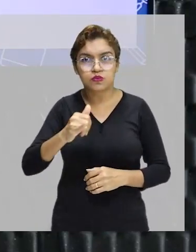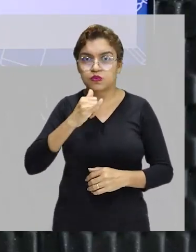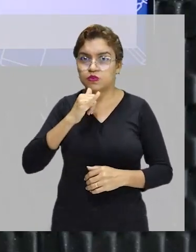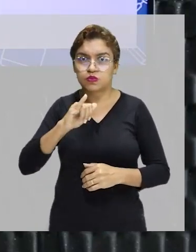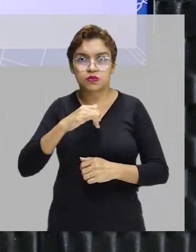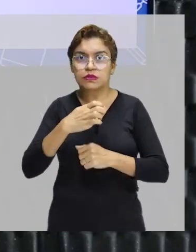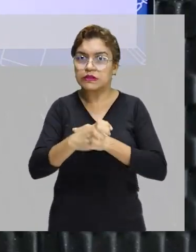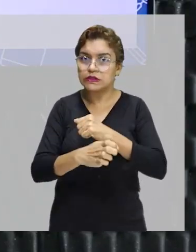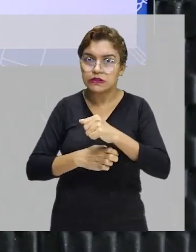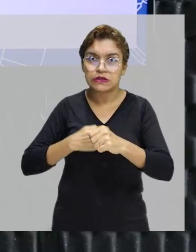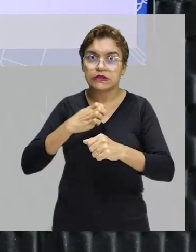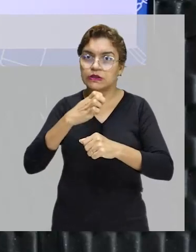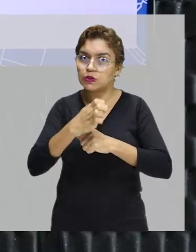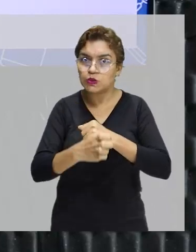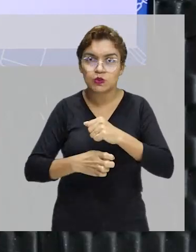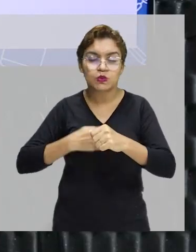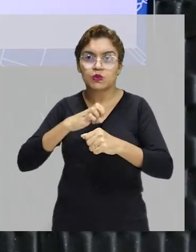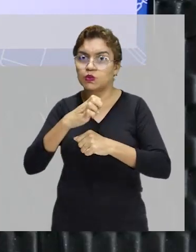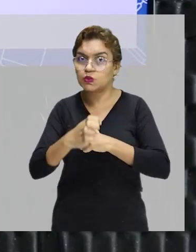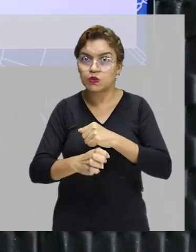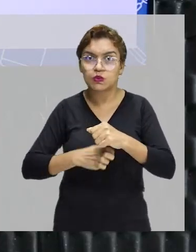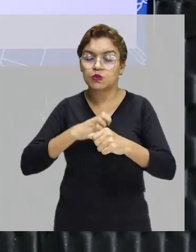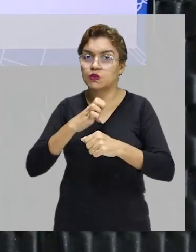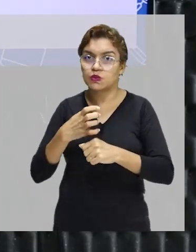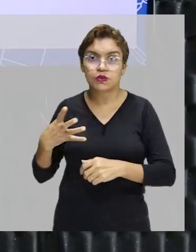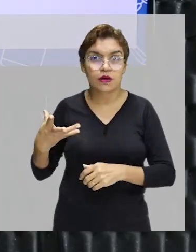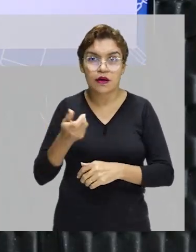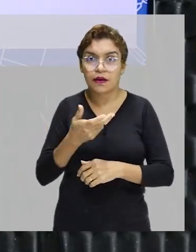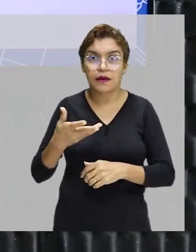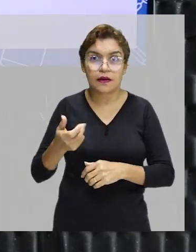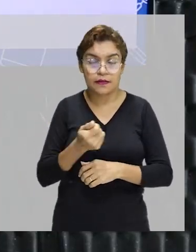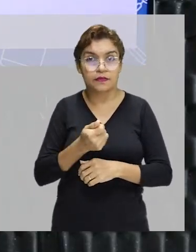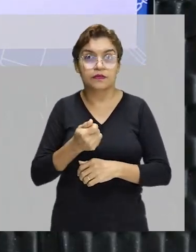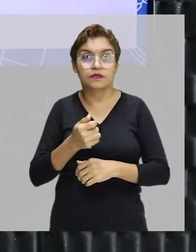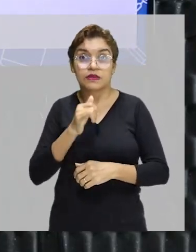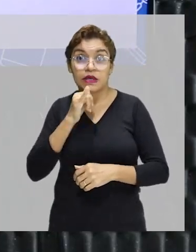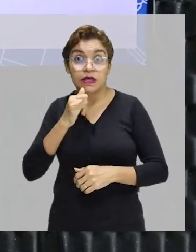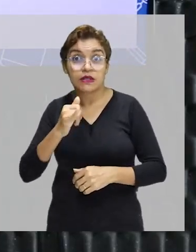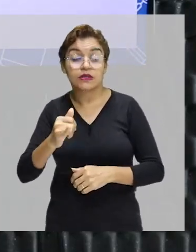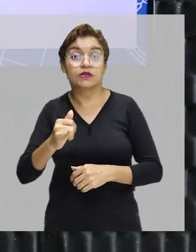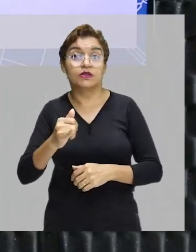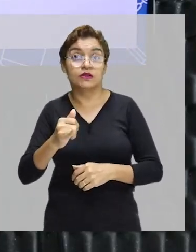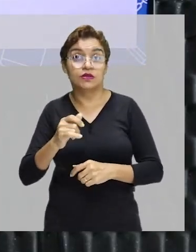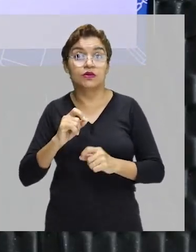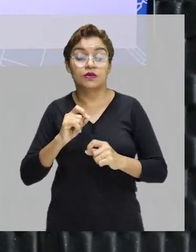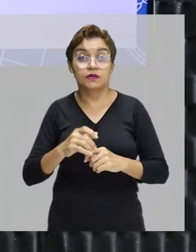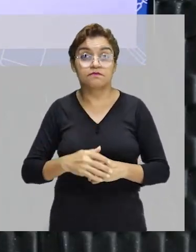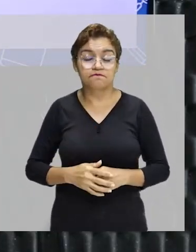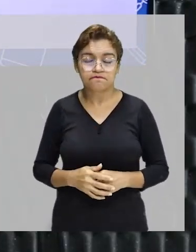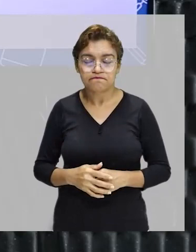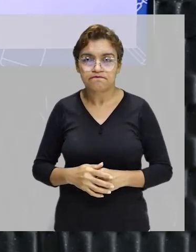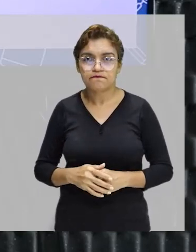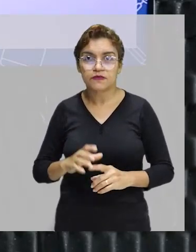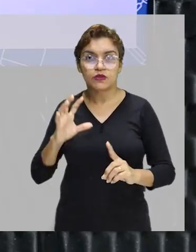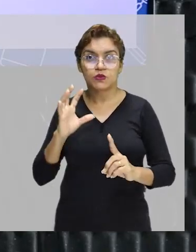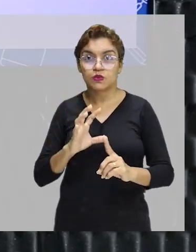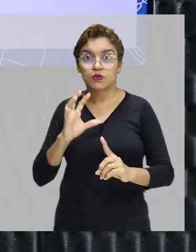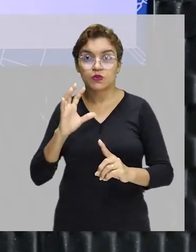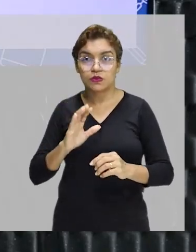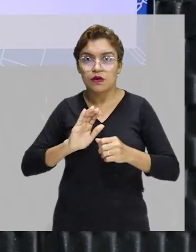energeticamente, né, excitados, ou seja, vão apresentar um ganho de energia. Isso vai permitir que eles